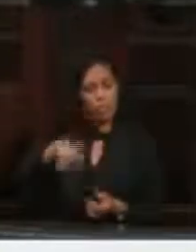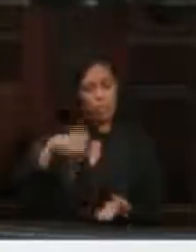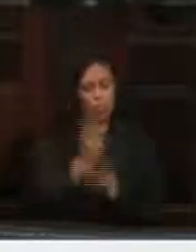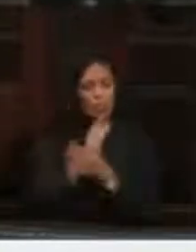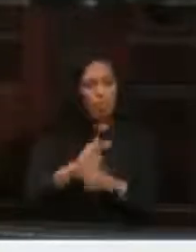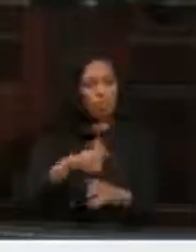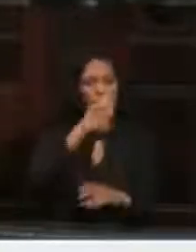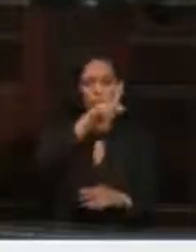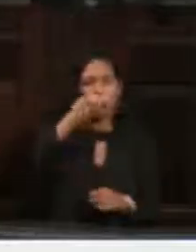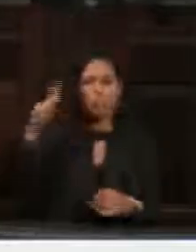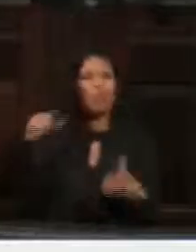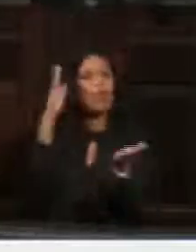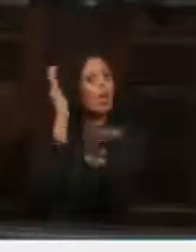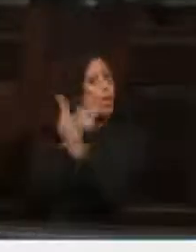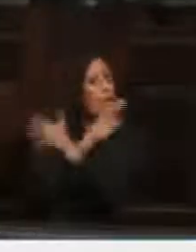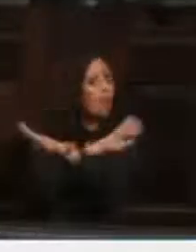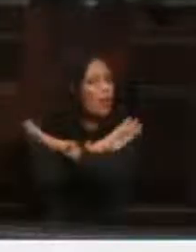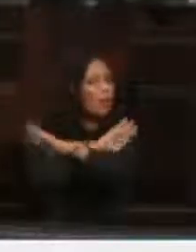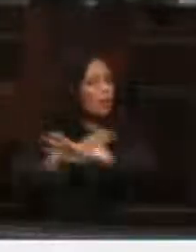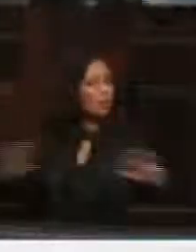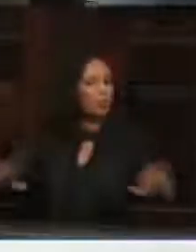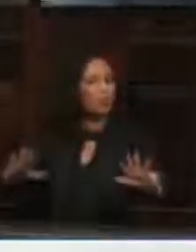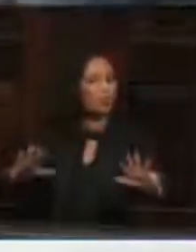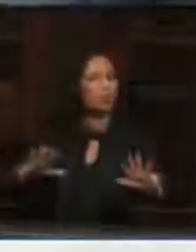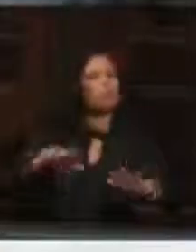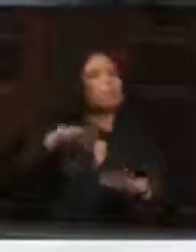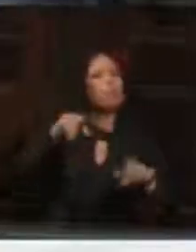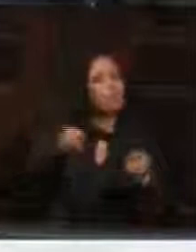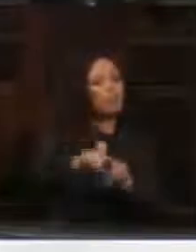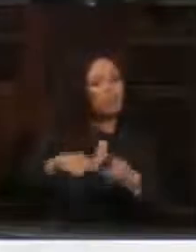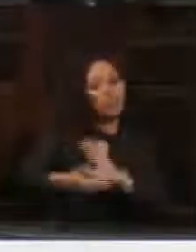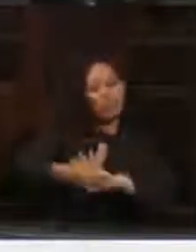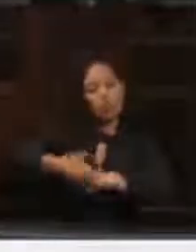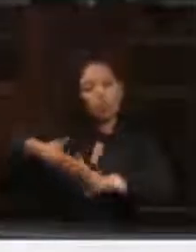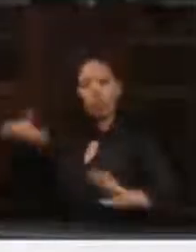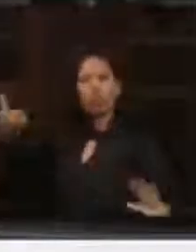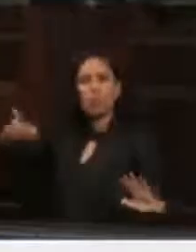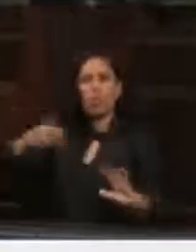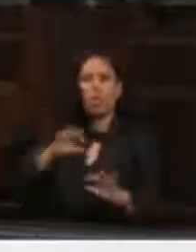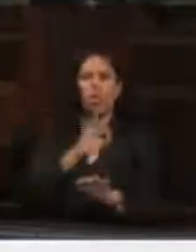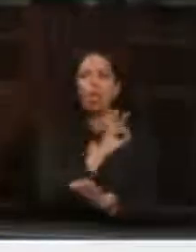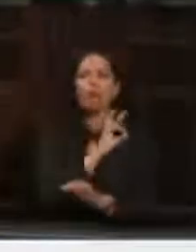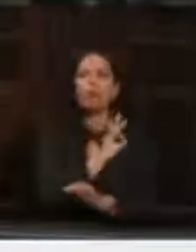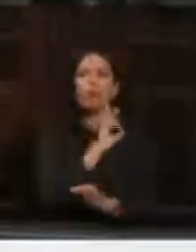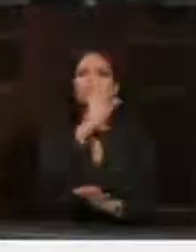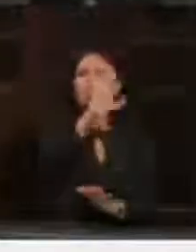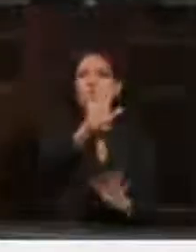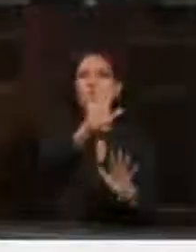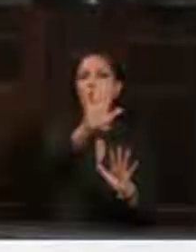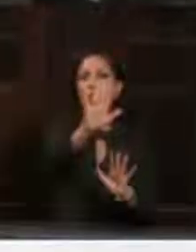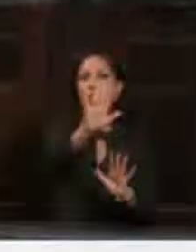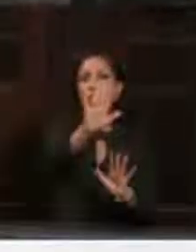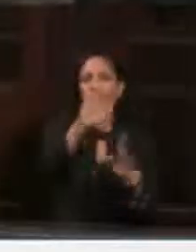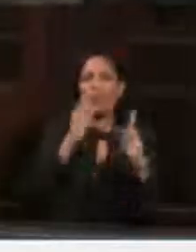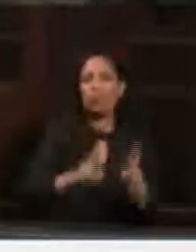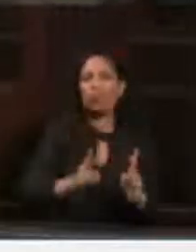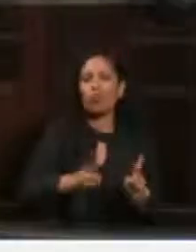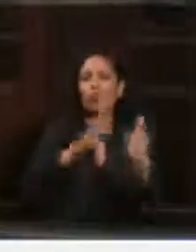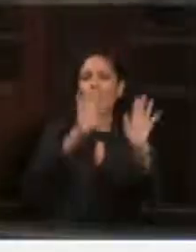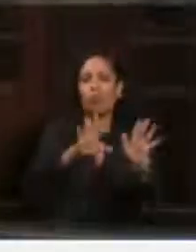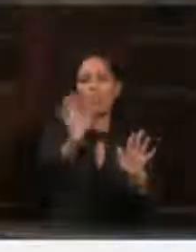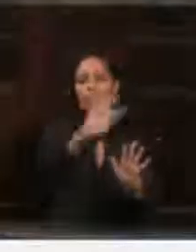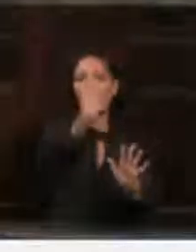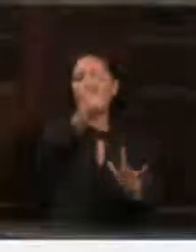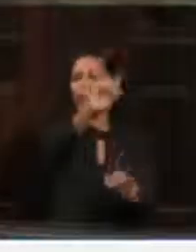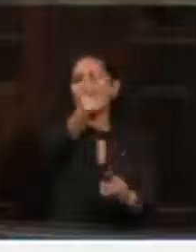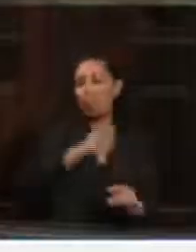UPP, que acabe a UPP, concordo com o senhor, mas o policiamento tem que sair do local. O policiamento não pode mais continuar na comunidade. Acabou, sem mas dúvida.